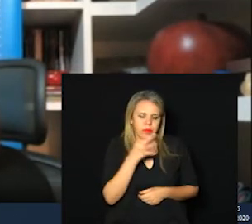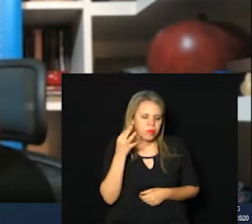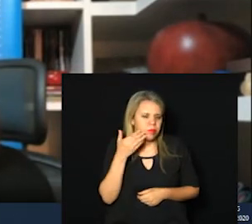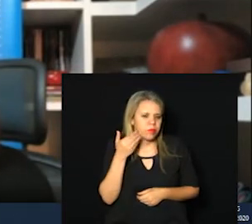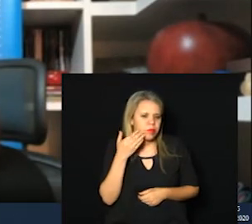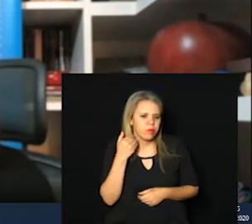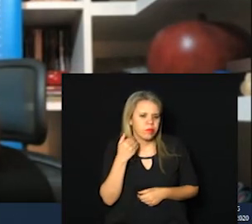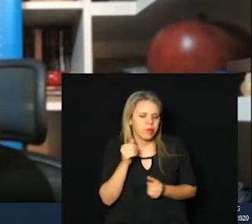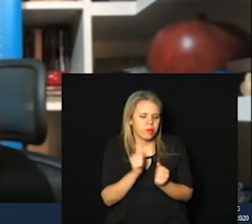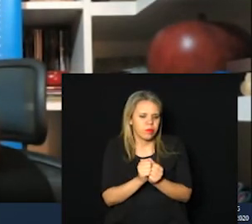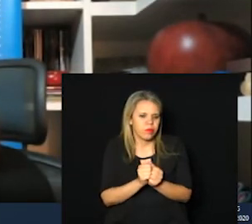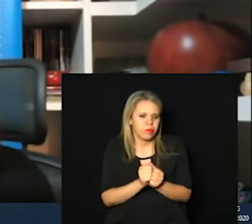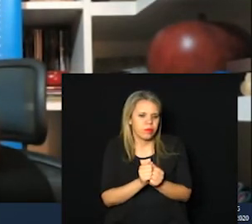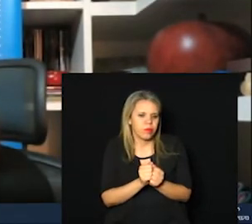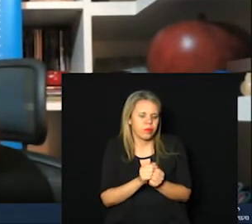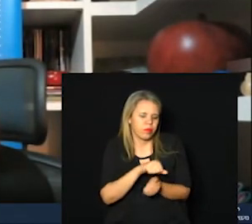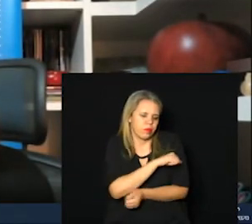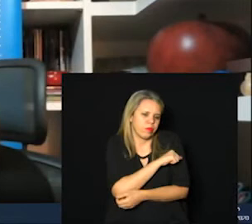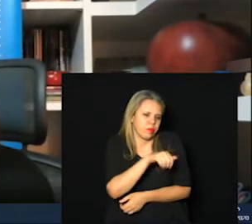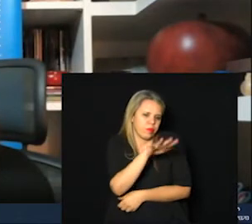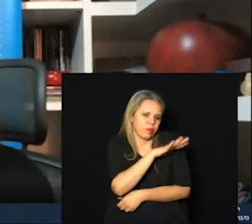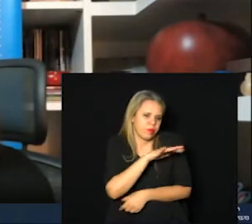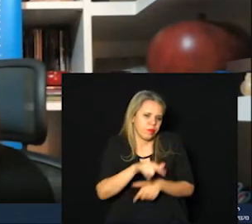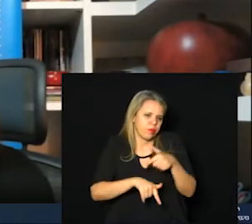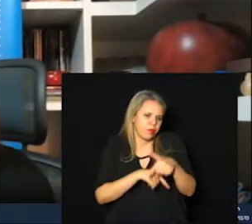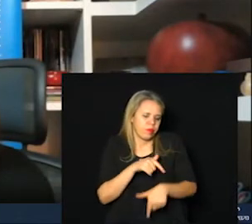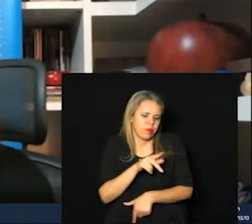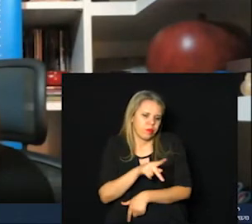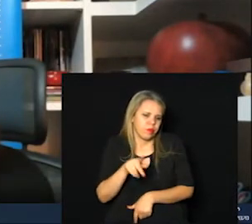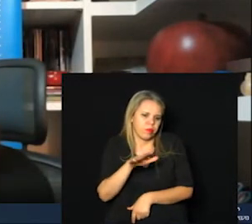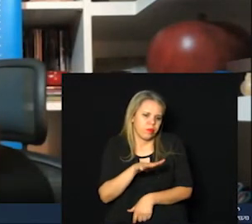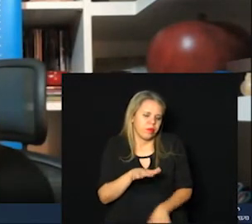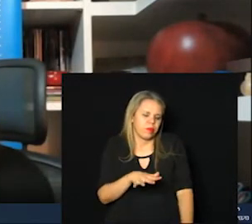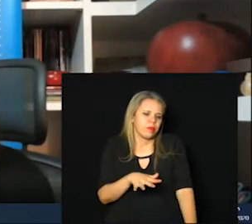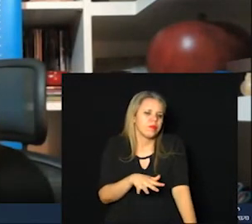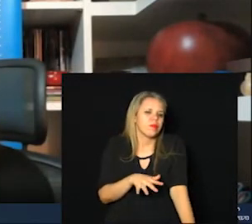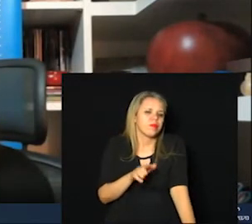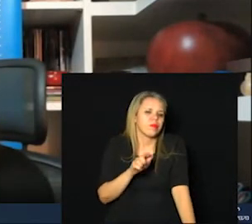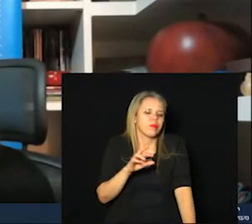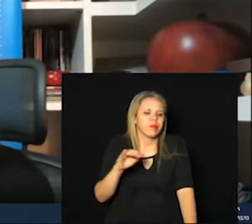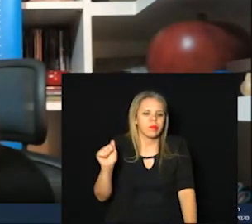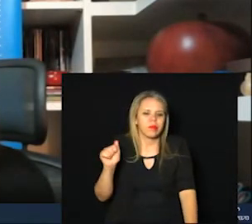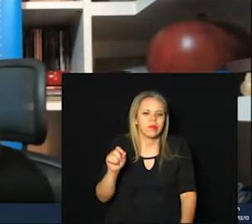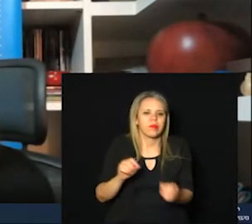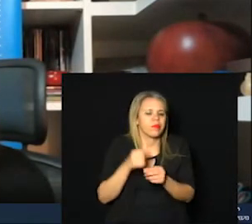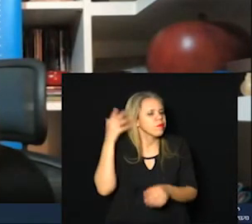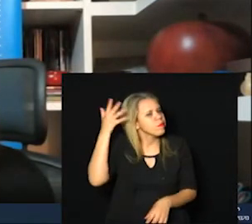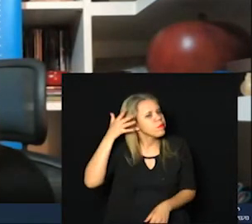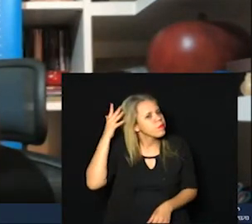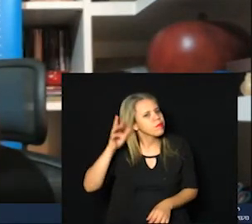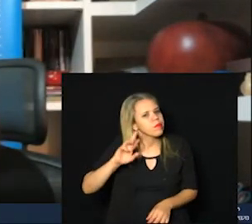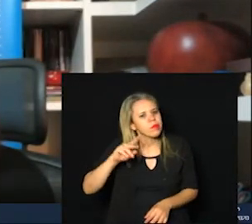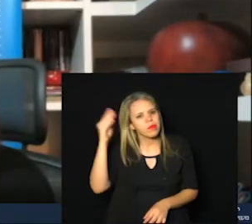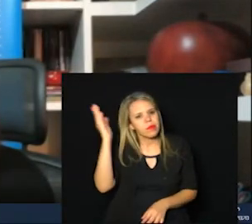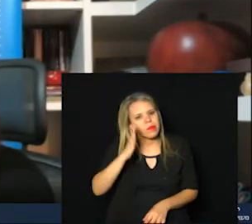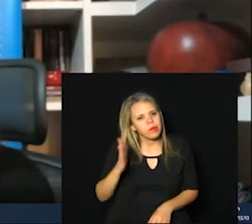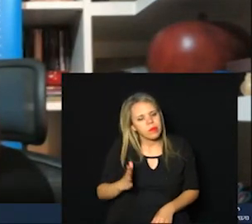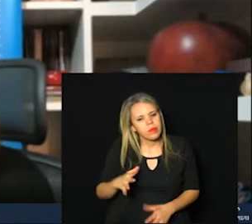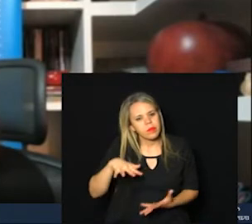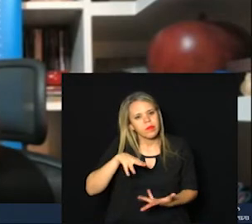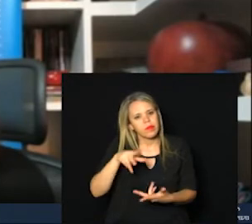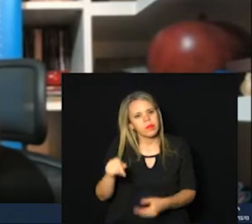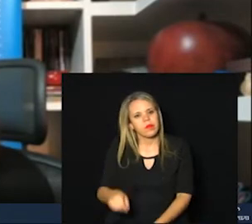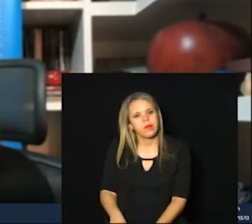com os nossos jovens na sua atuação profissional. E a Gláucia, ela tem feito palestras pelo Brasil e pelo